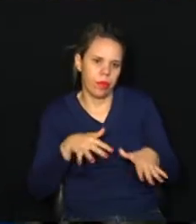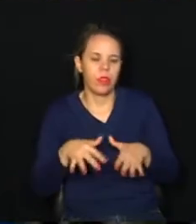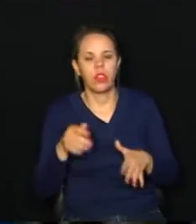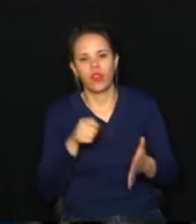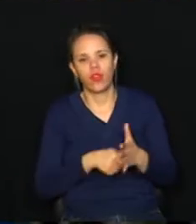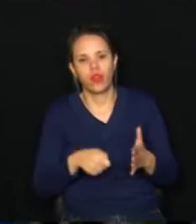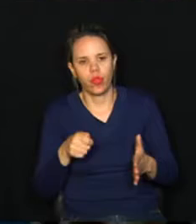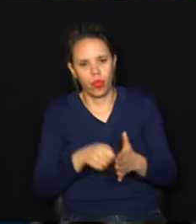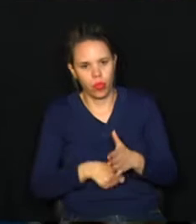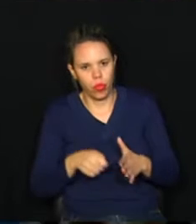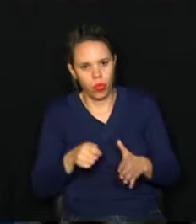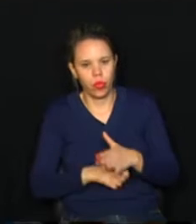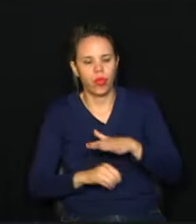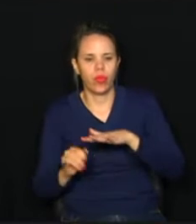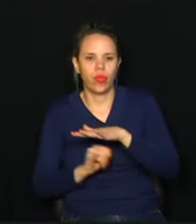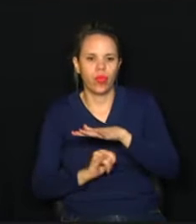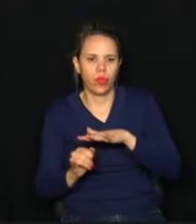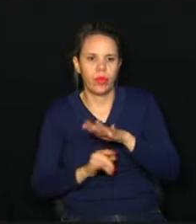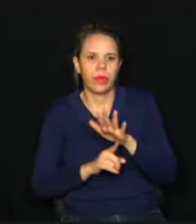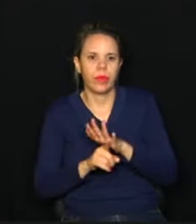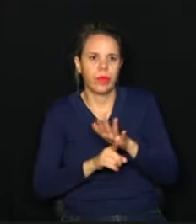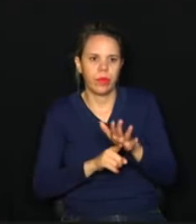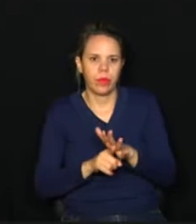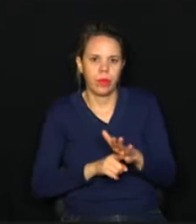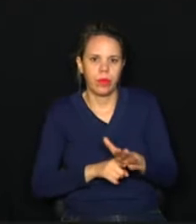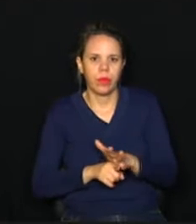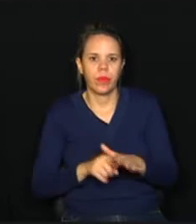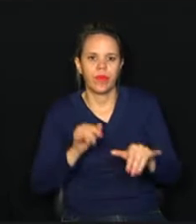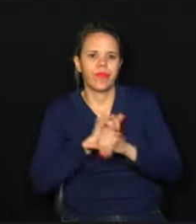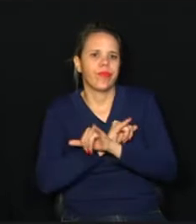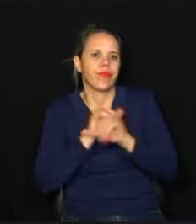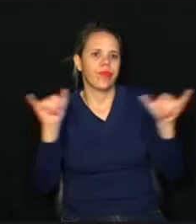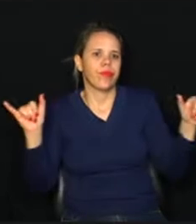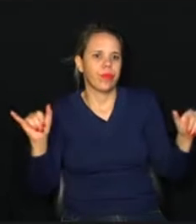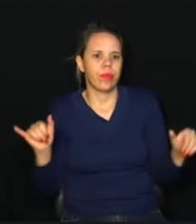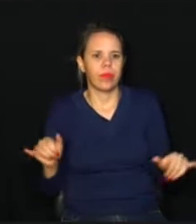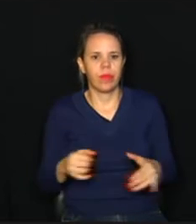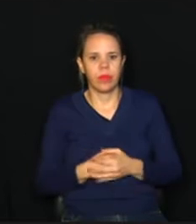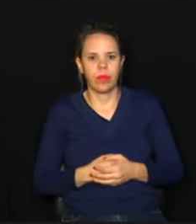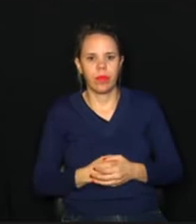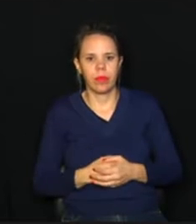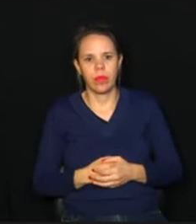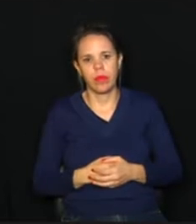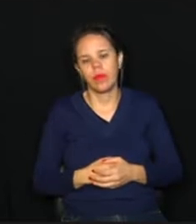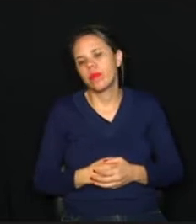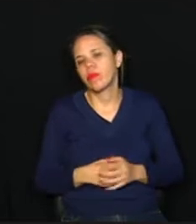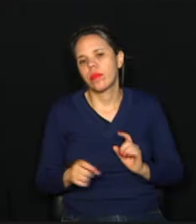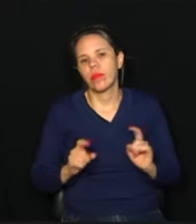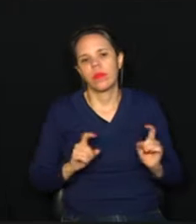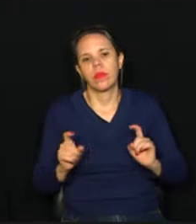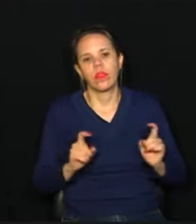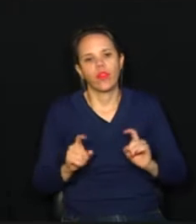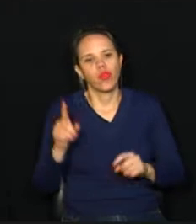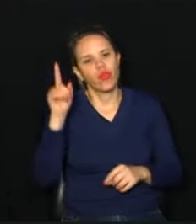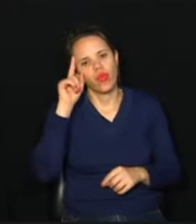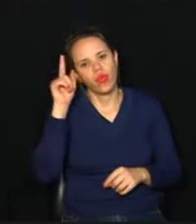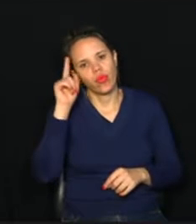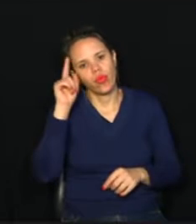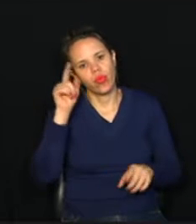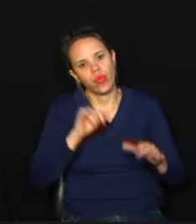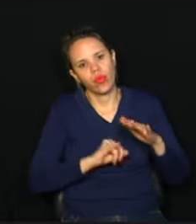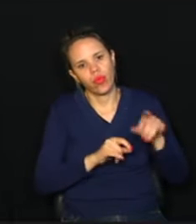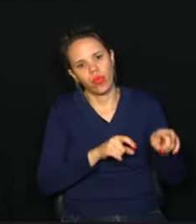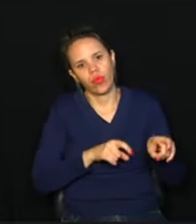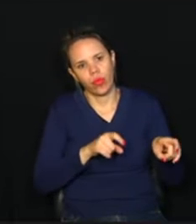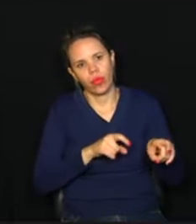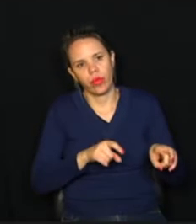das instituições de pesquisa. Anuncia-se cessão de áreas do Instituto Agronômico. Coloca-se